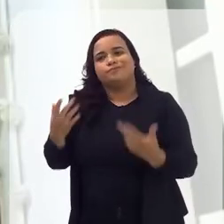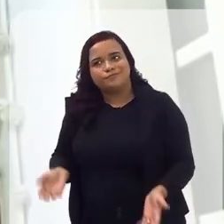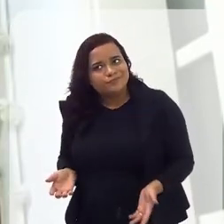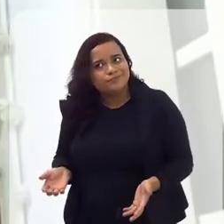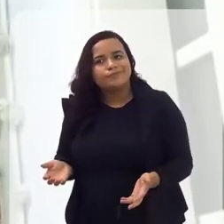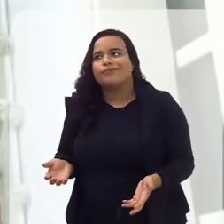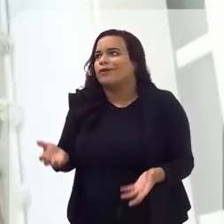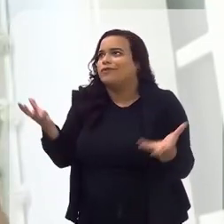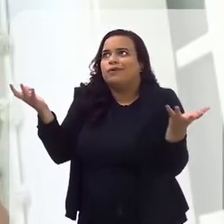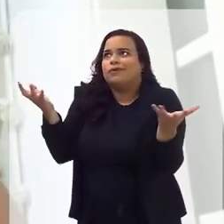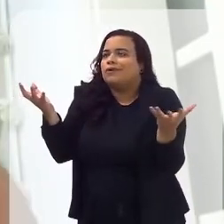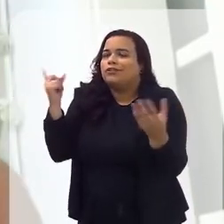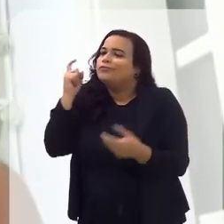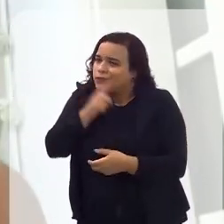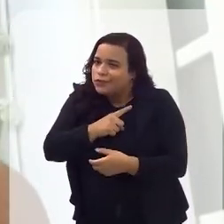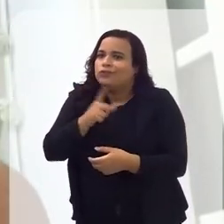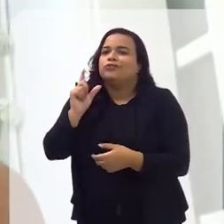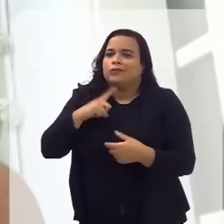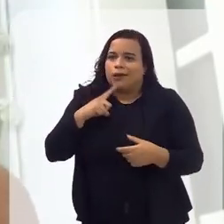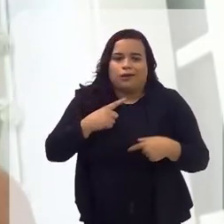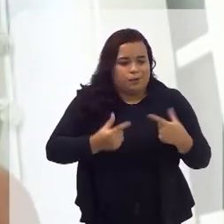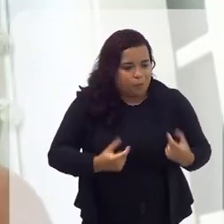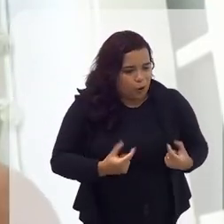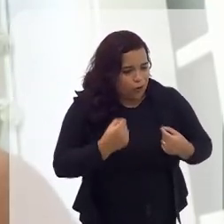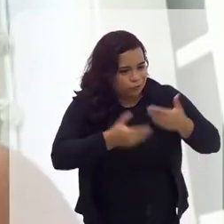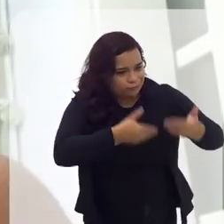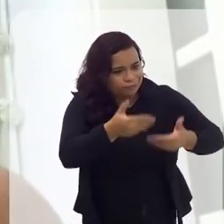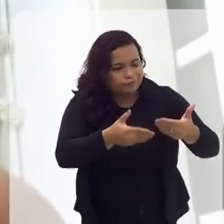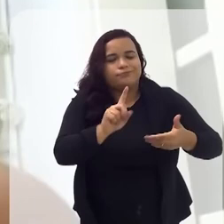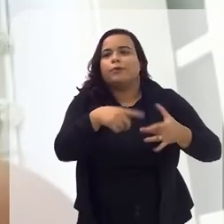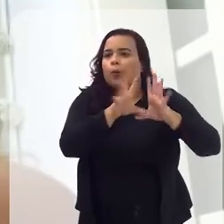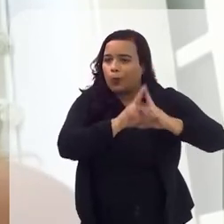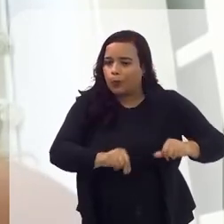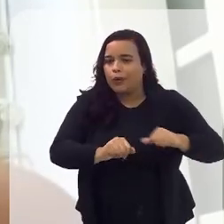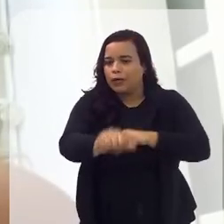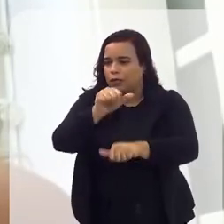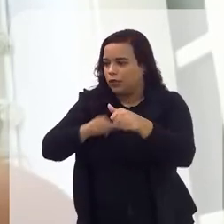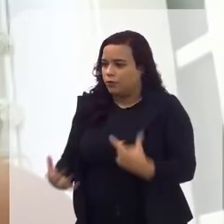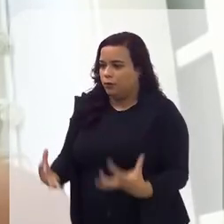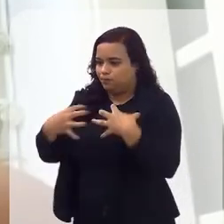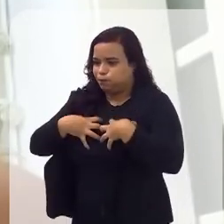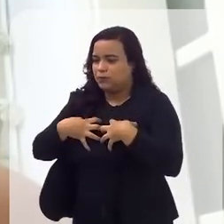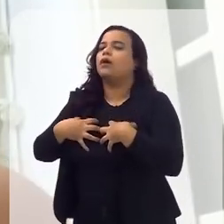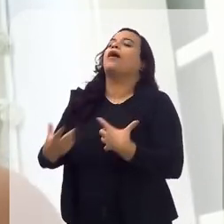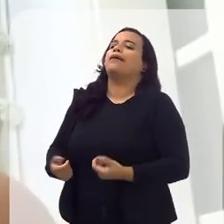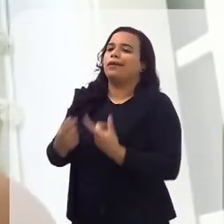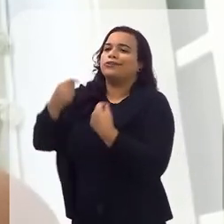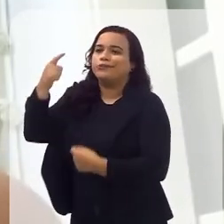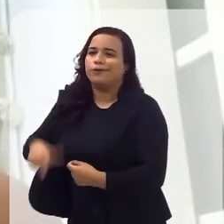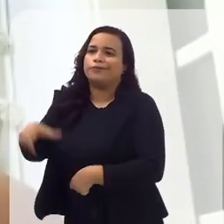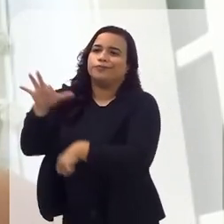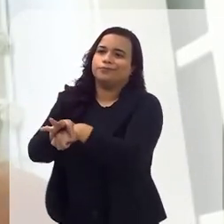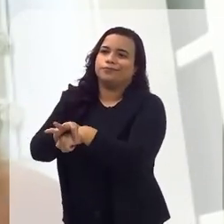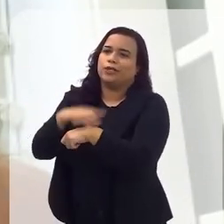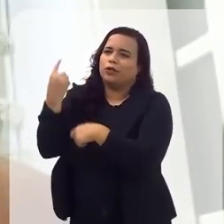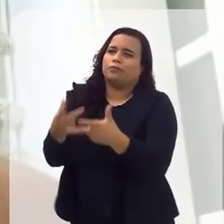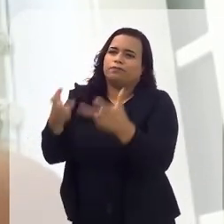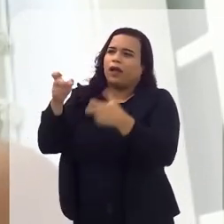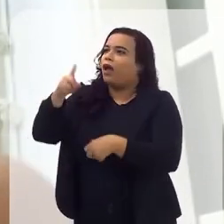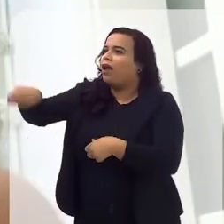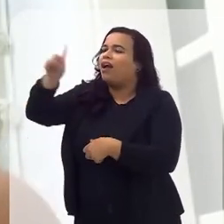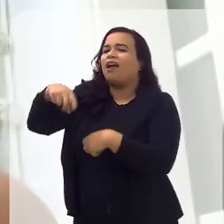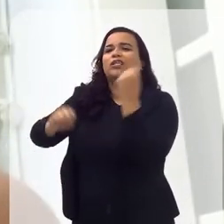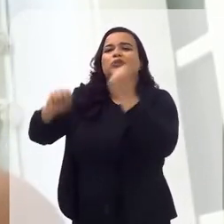olha que loucura, né? Se já passar por um processo de câncer, ele tem um outro por conta do silicone, porque a gente vê que é uma indústria que não